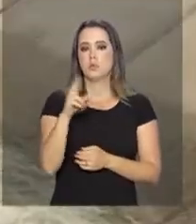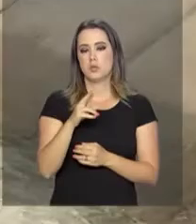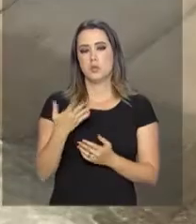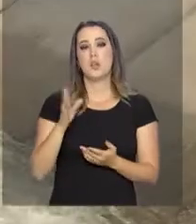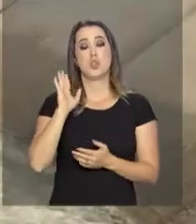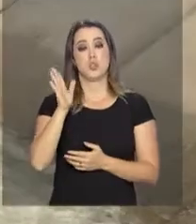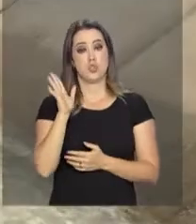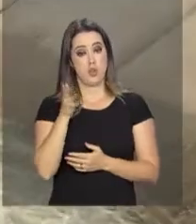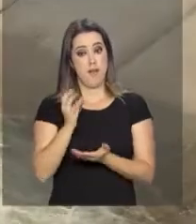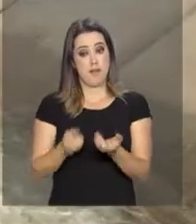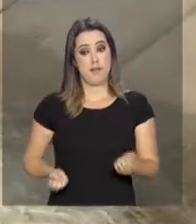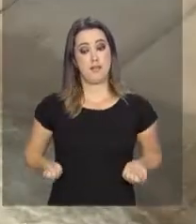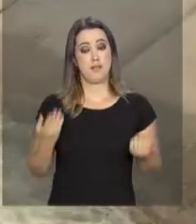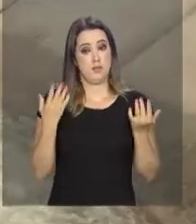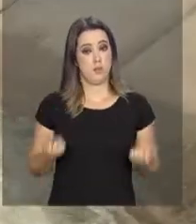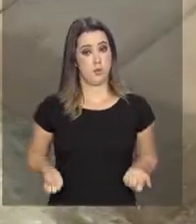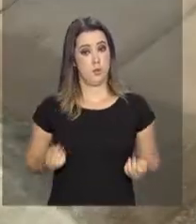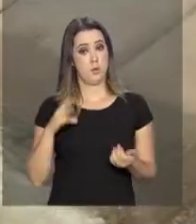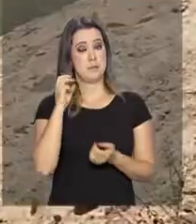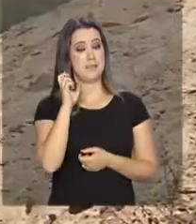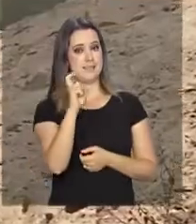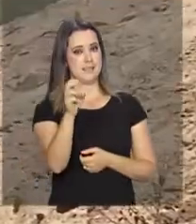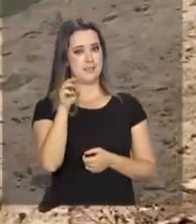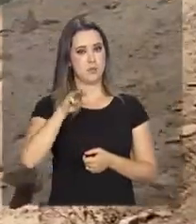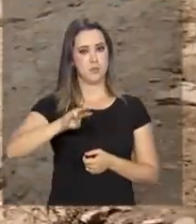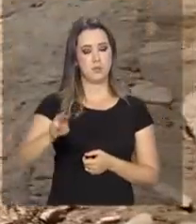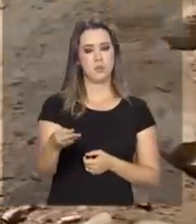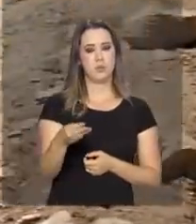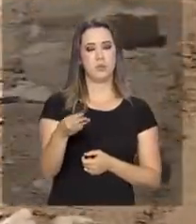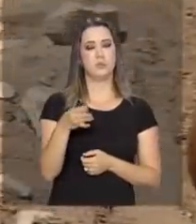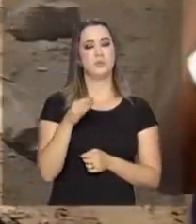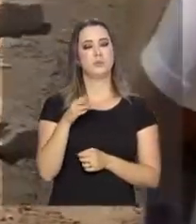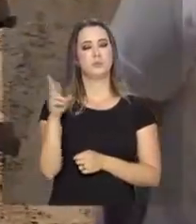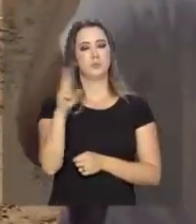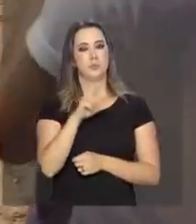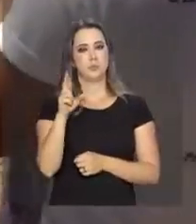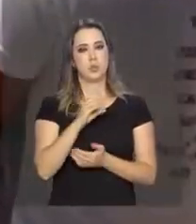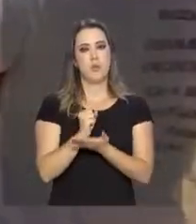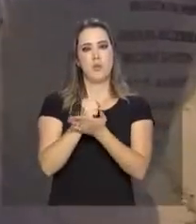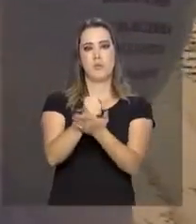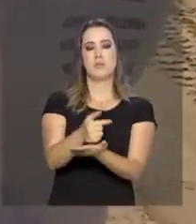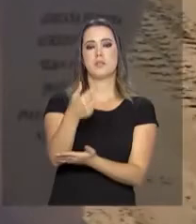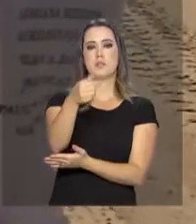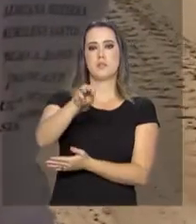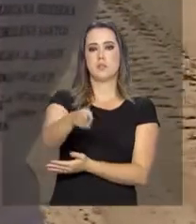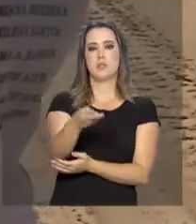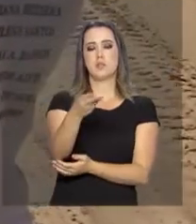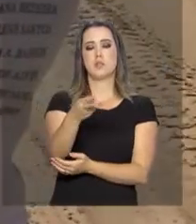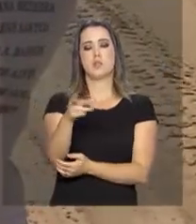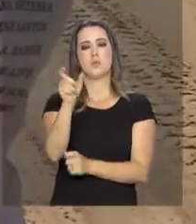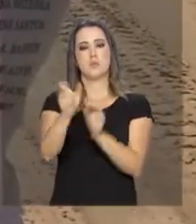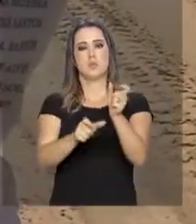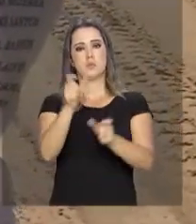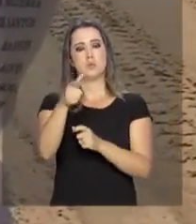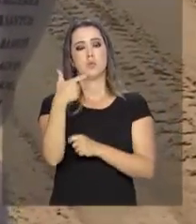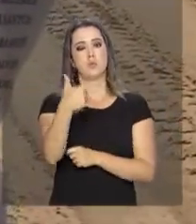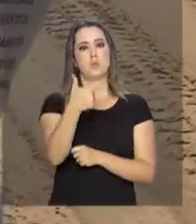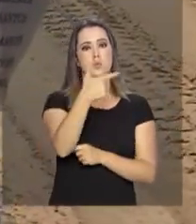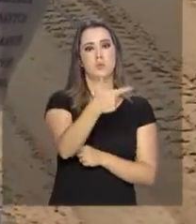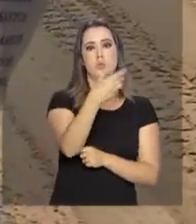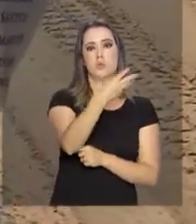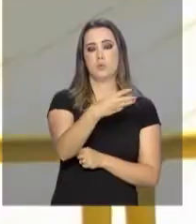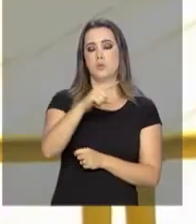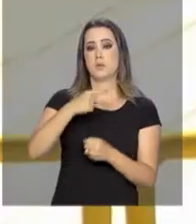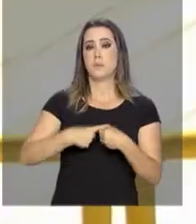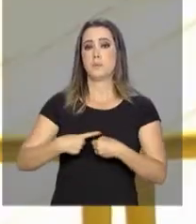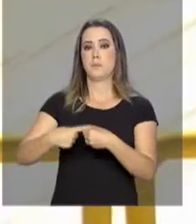milhões de reais. Quando pronto, vai oferecer água a mais de 7 milhões de pessoas em 223 cidades